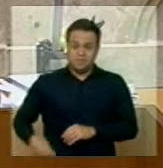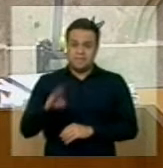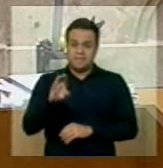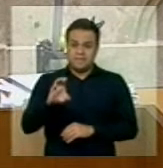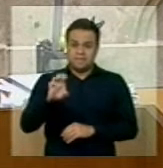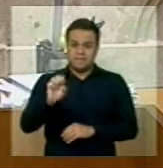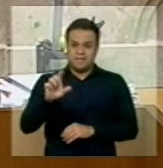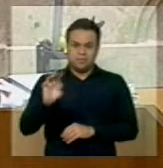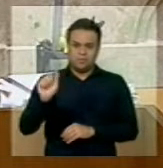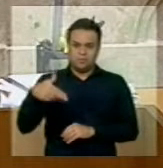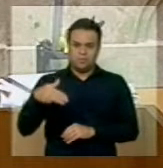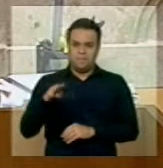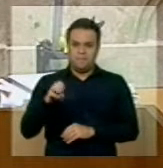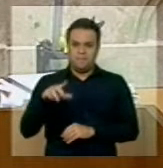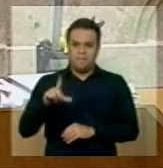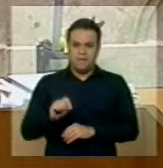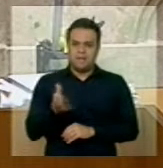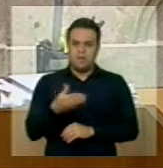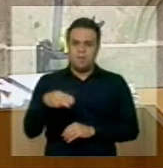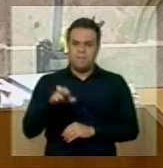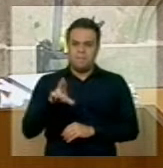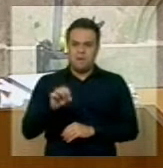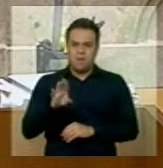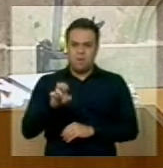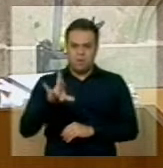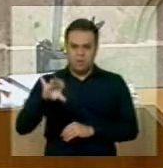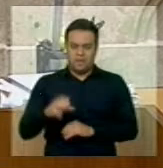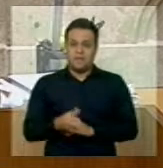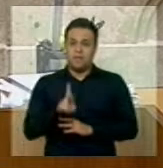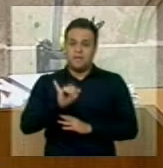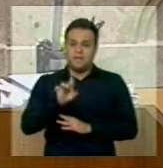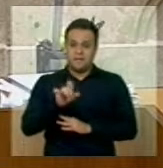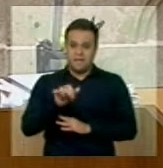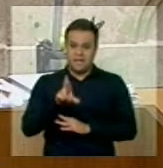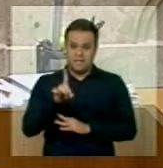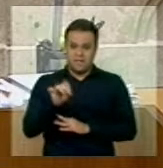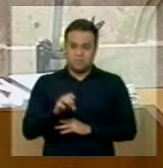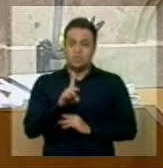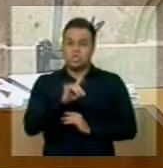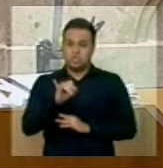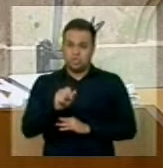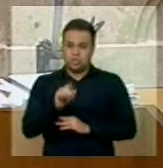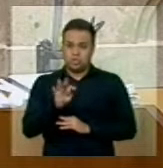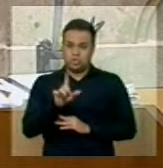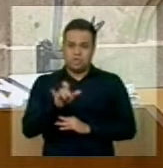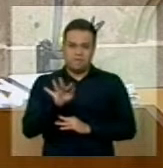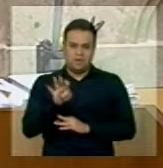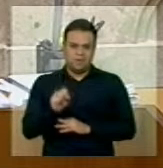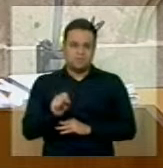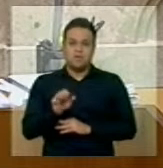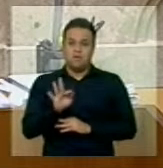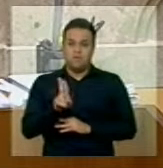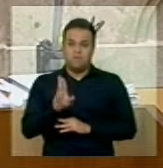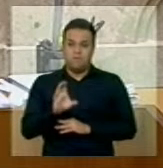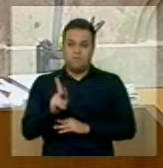de Mello, Marco Aurélio, Gilmar Mendes, Ricardo Lewandowski, Dias Toffoli, Luiz Fux, Rosa Weber,